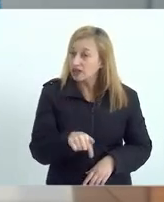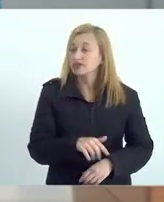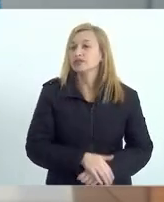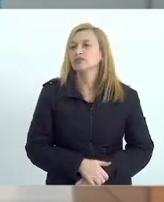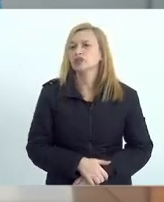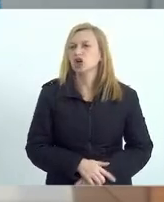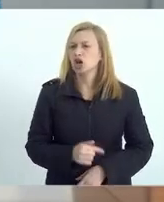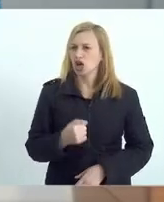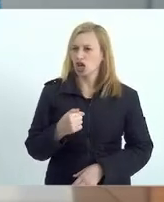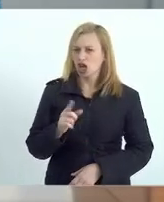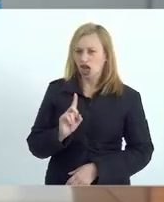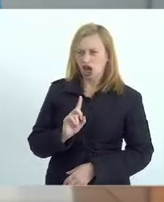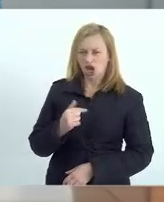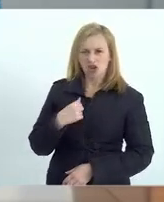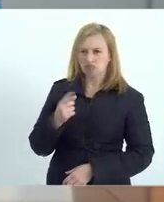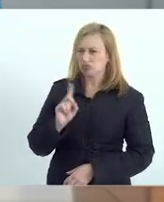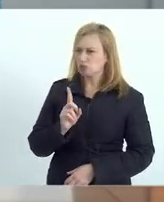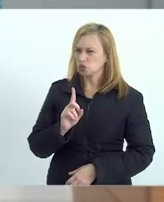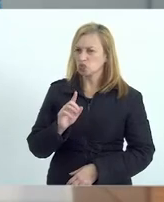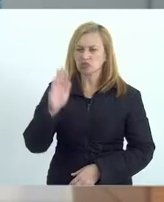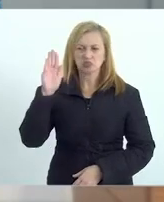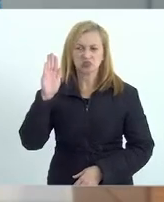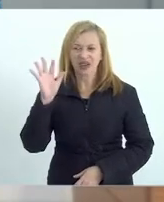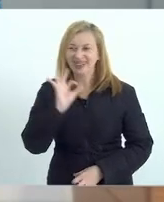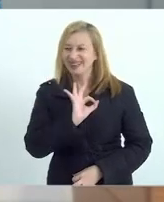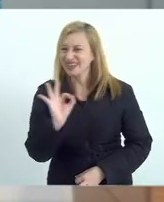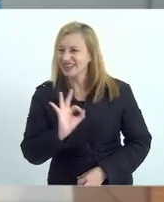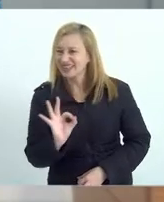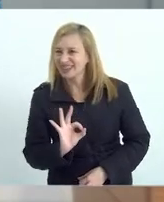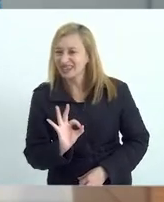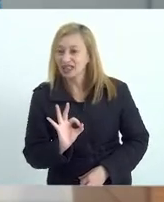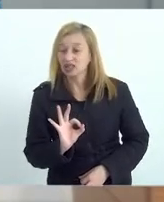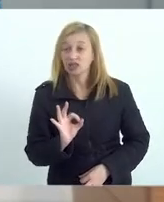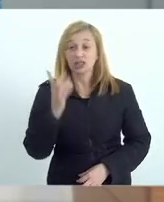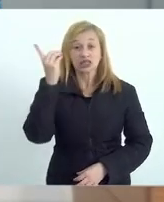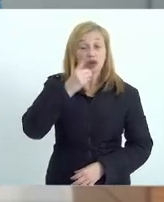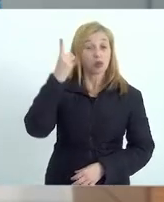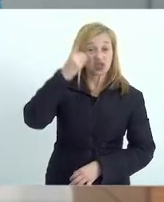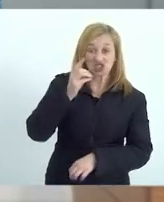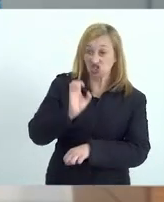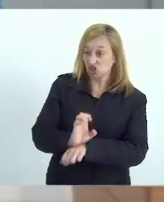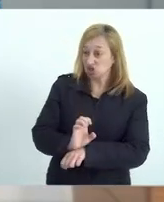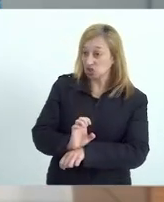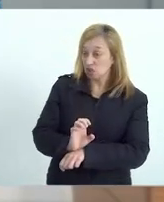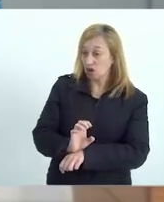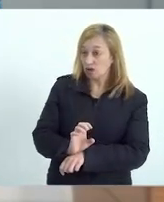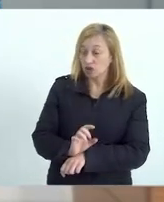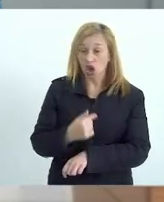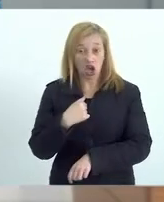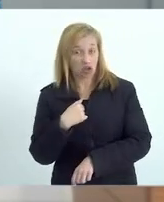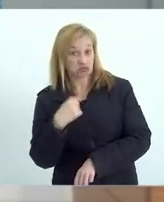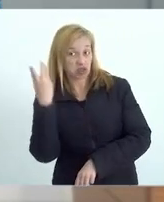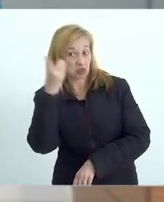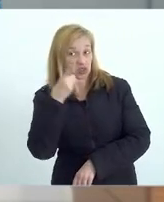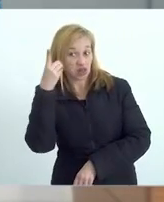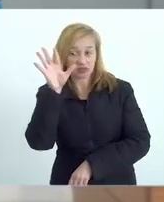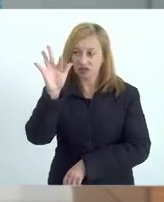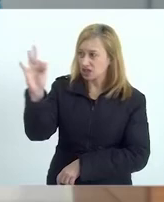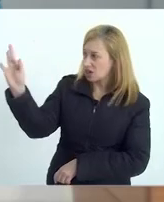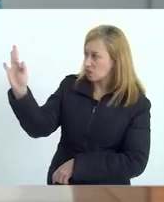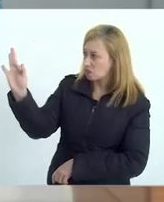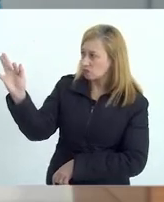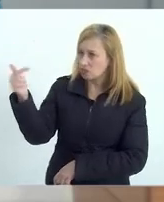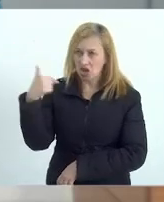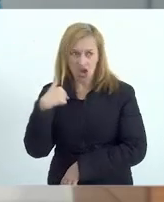eu não sou candidato a nada não sou candidato a deputado estadual não sou candidato a deputado